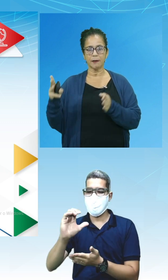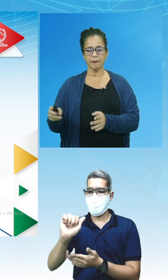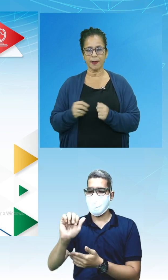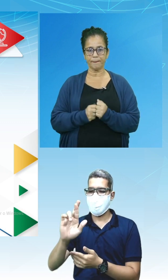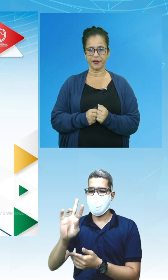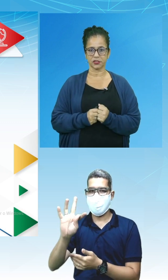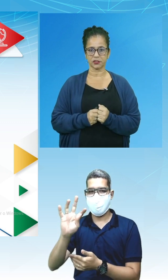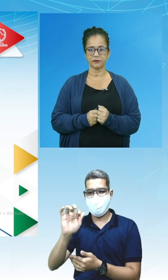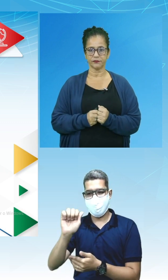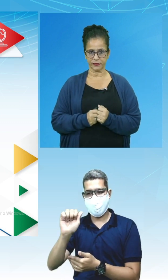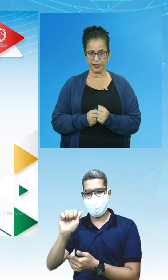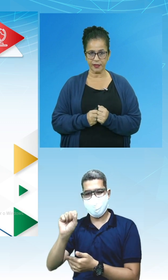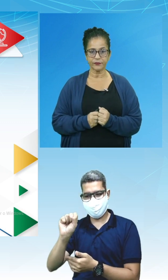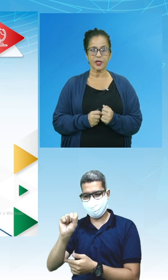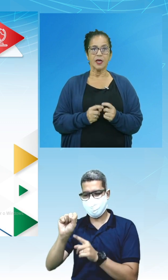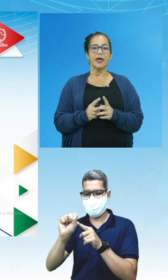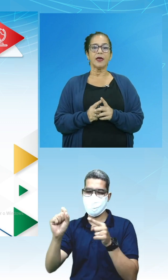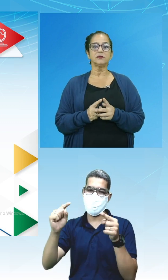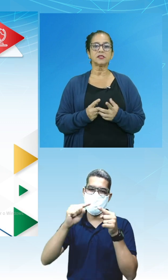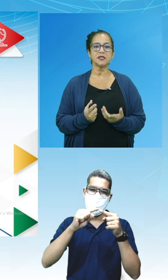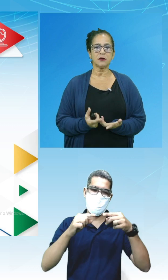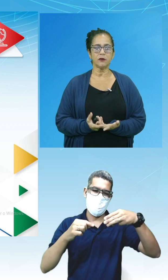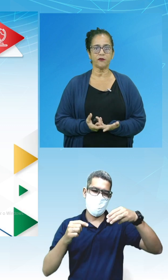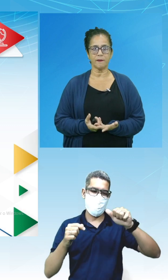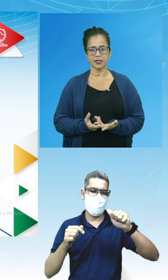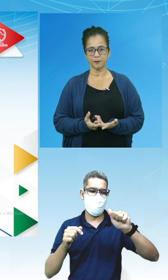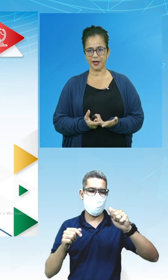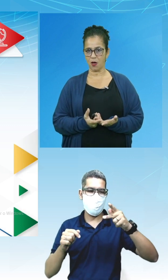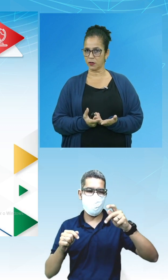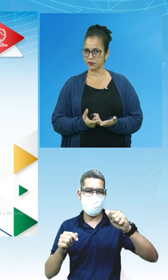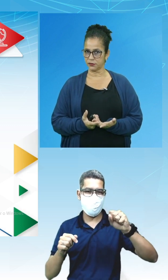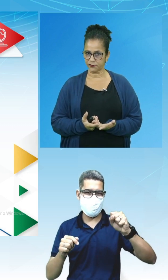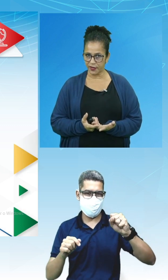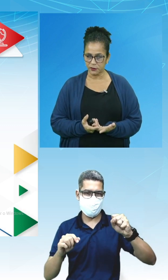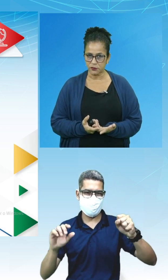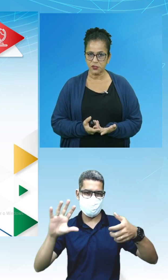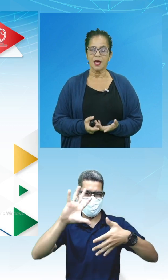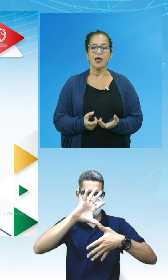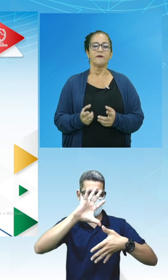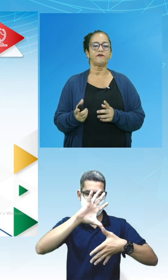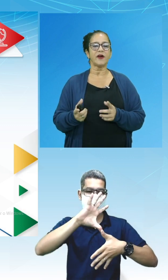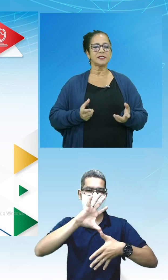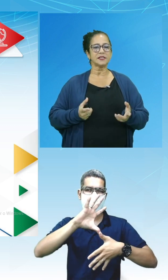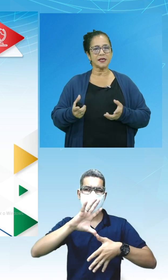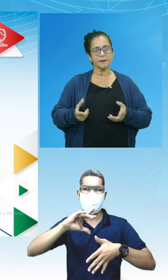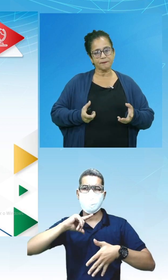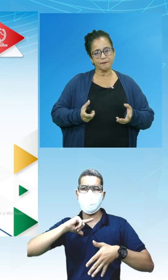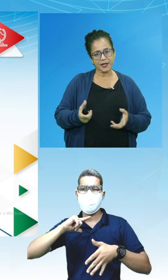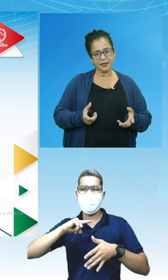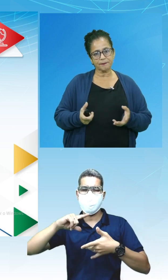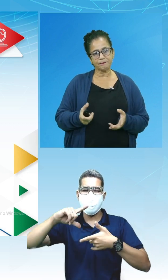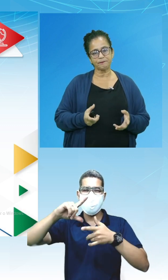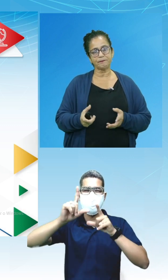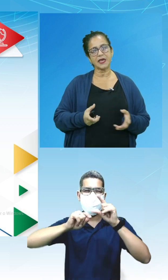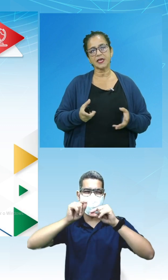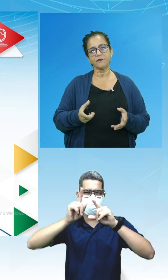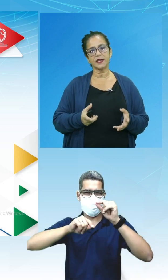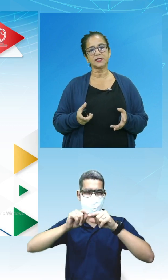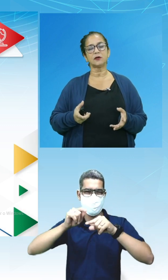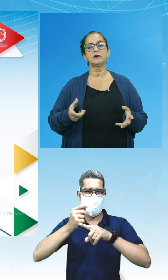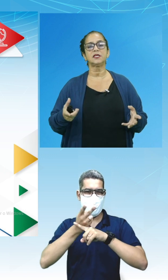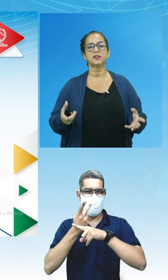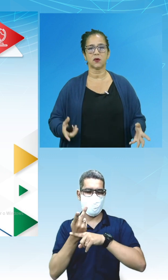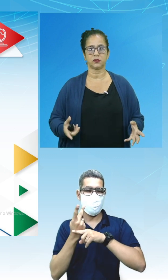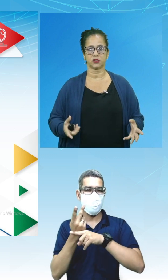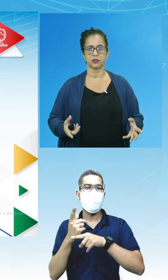Cartas, mapas, tá? É um ciclo formado pela rosa dos ventos, vai ser bem